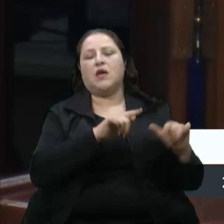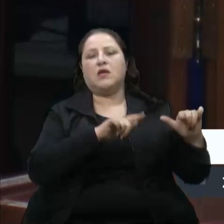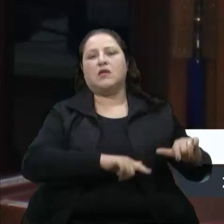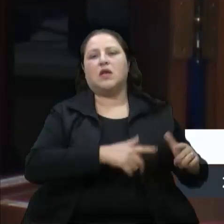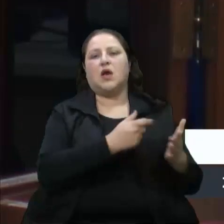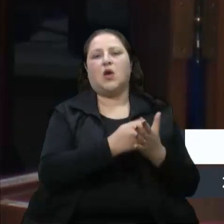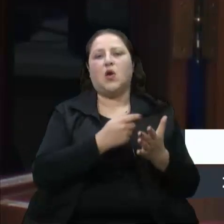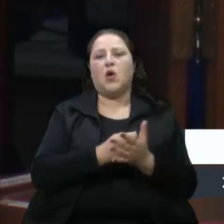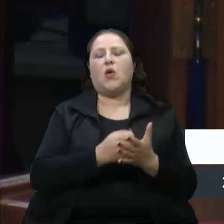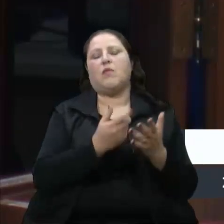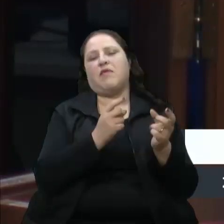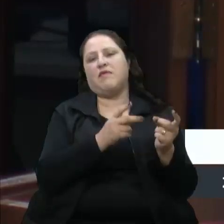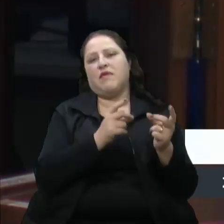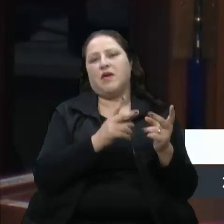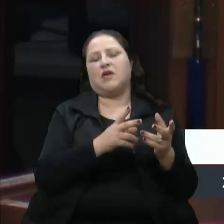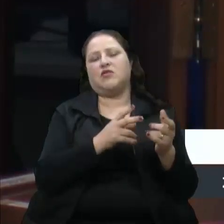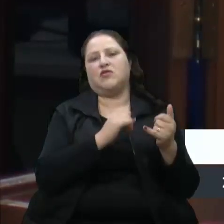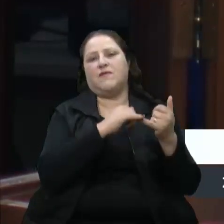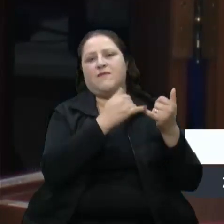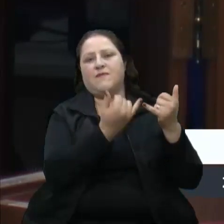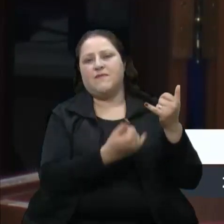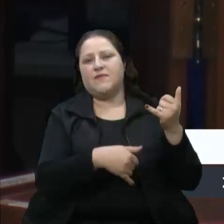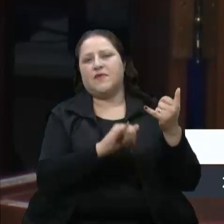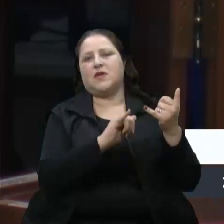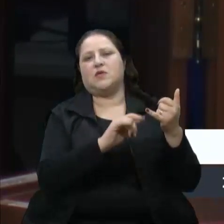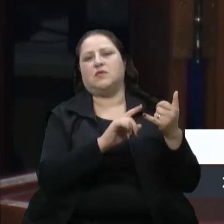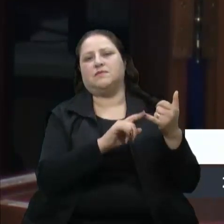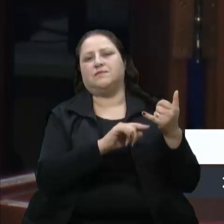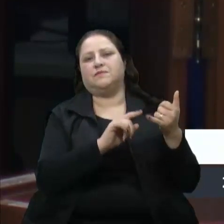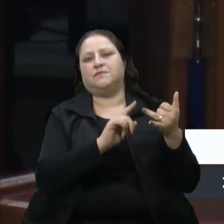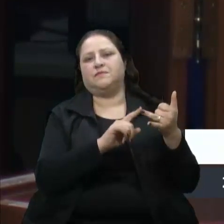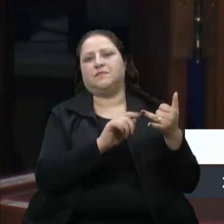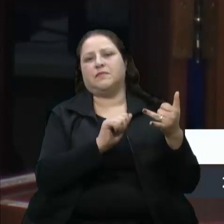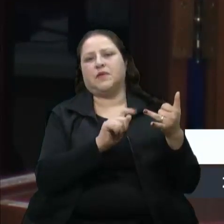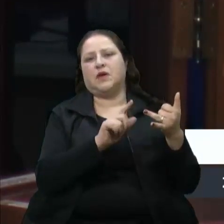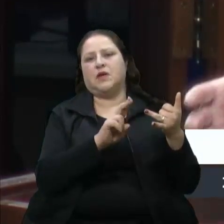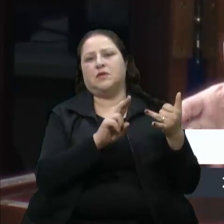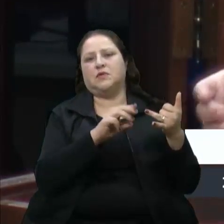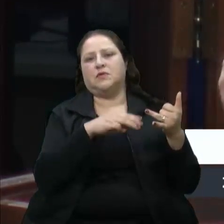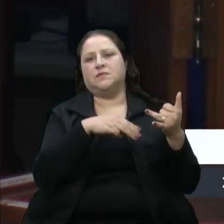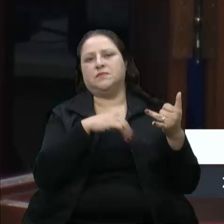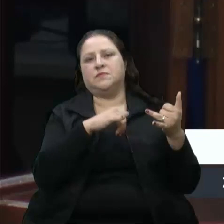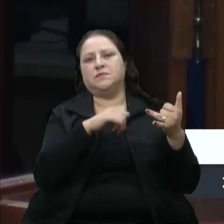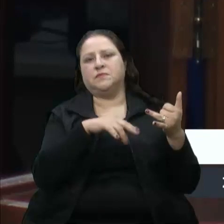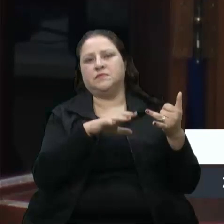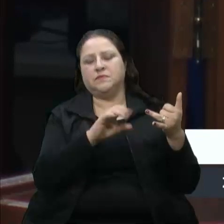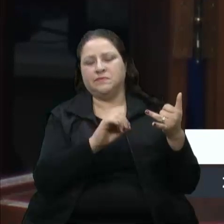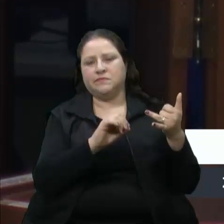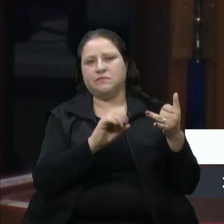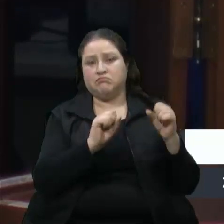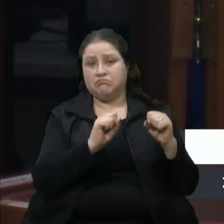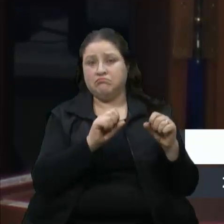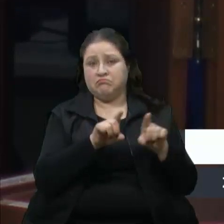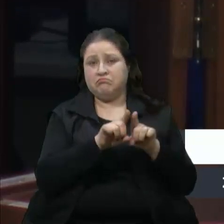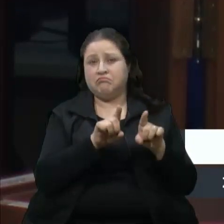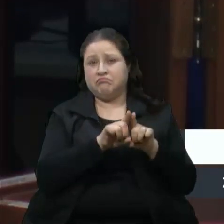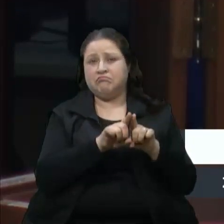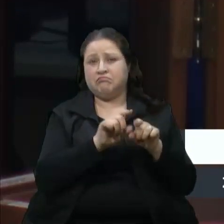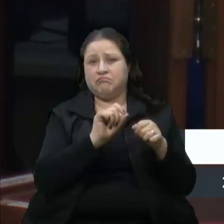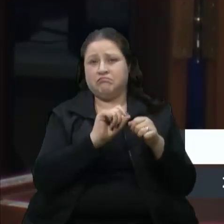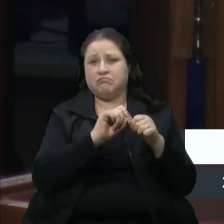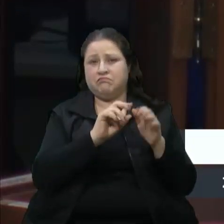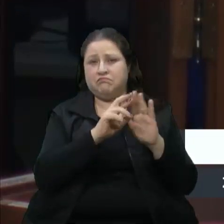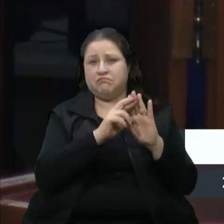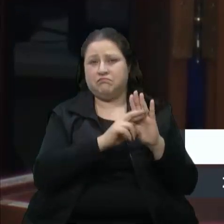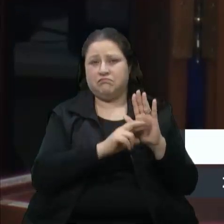do fio, do alumínio, a gente também não pode regrar desta forma? Eu dei um exemplo, né? Eu tenho uma empresa de transporte,